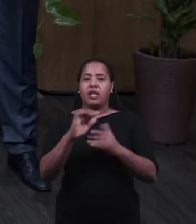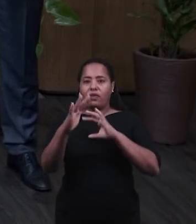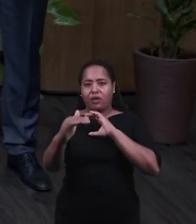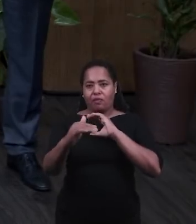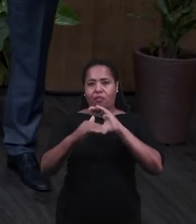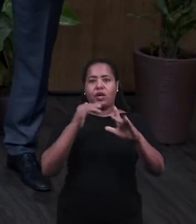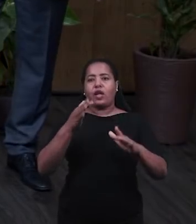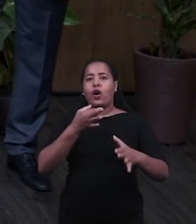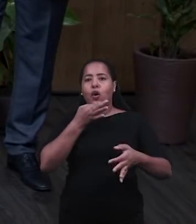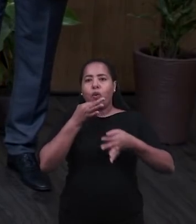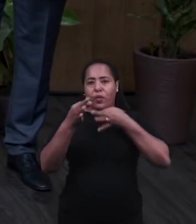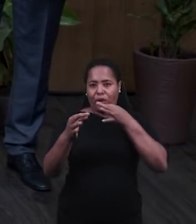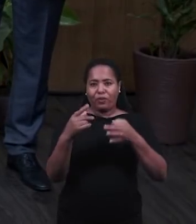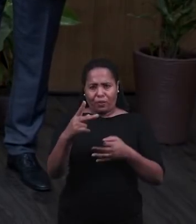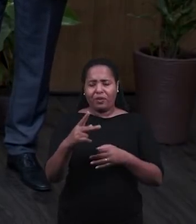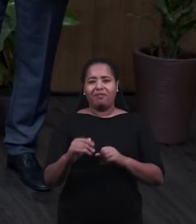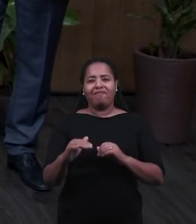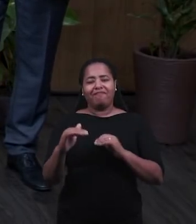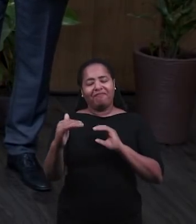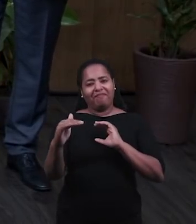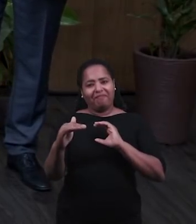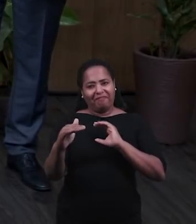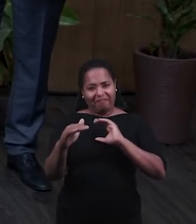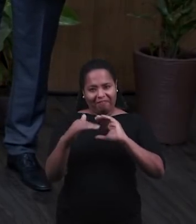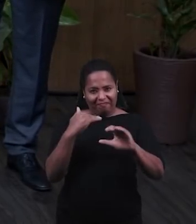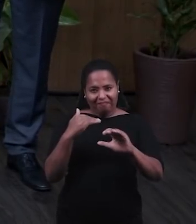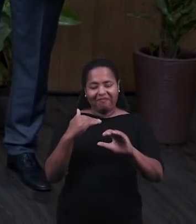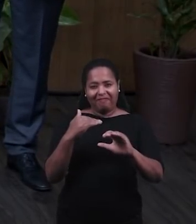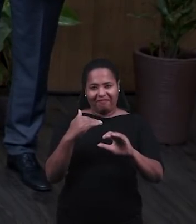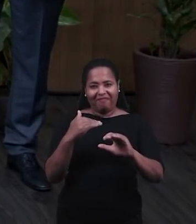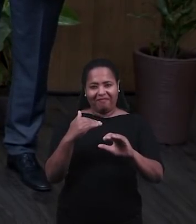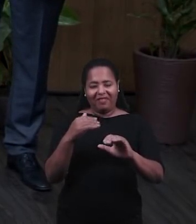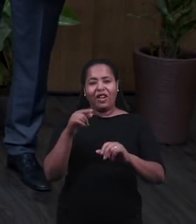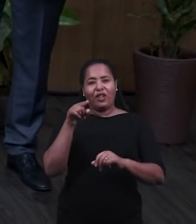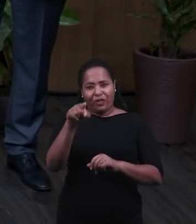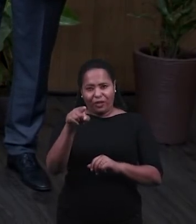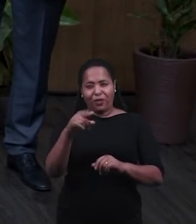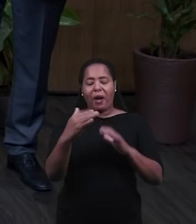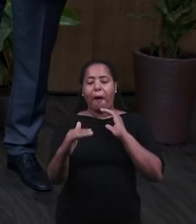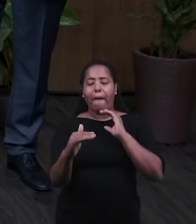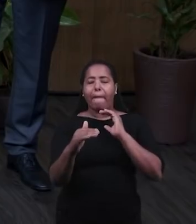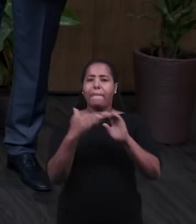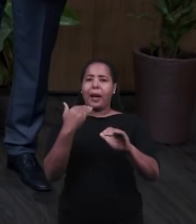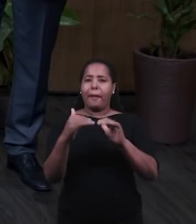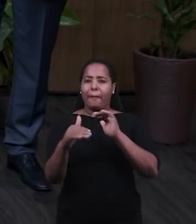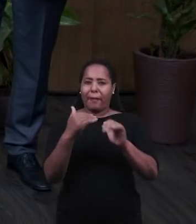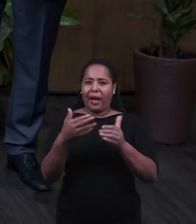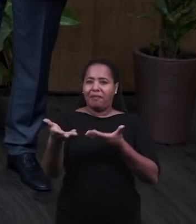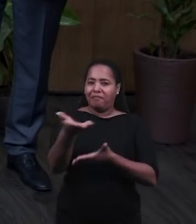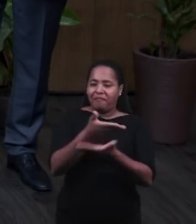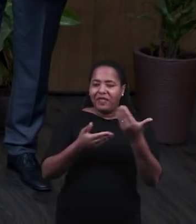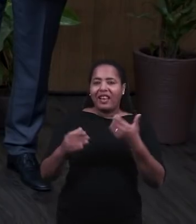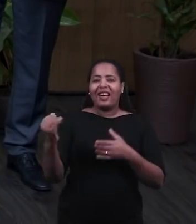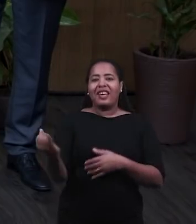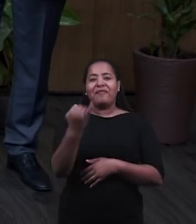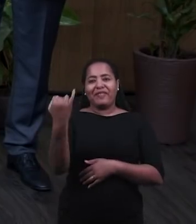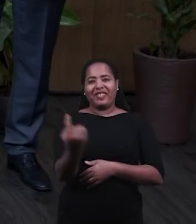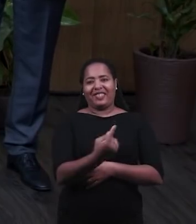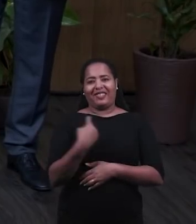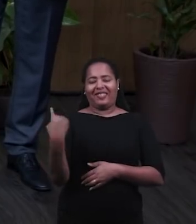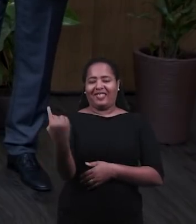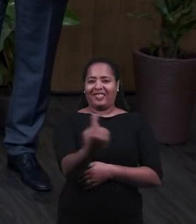comentário. Participe! Sua participação é muito importante para